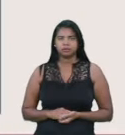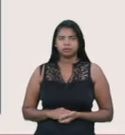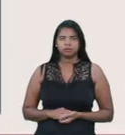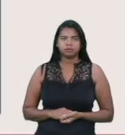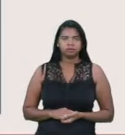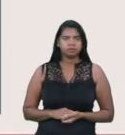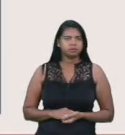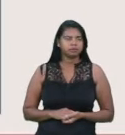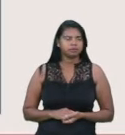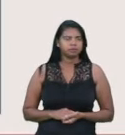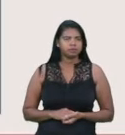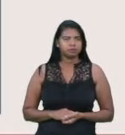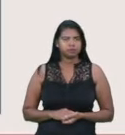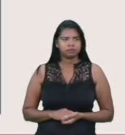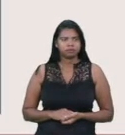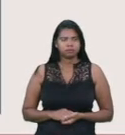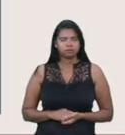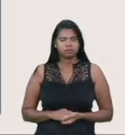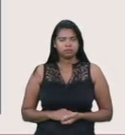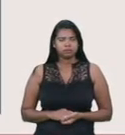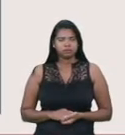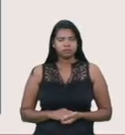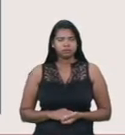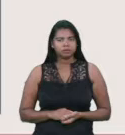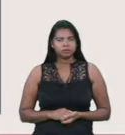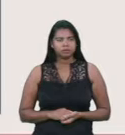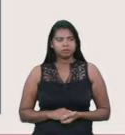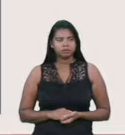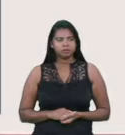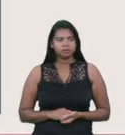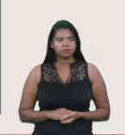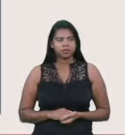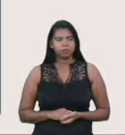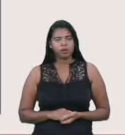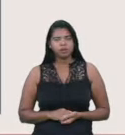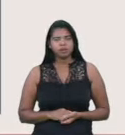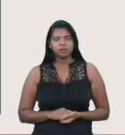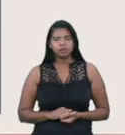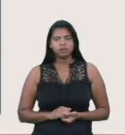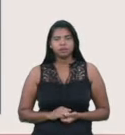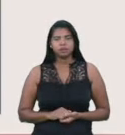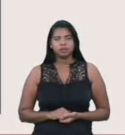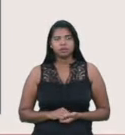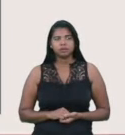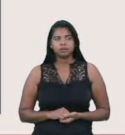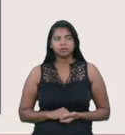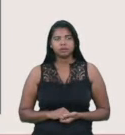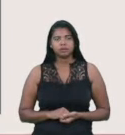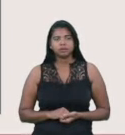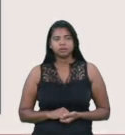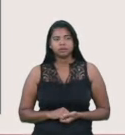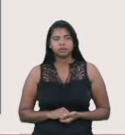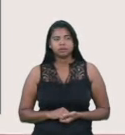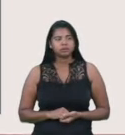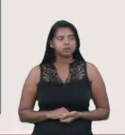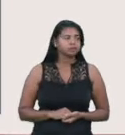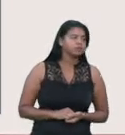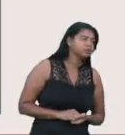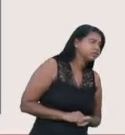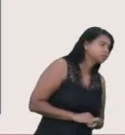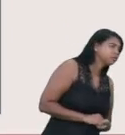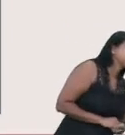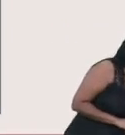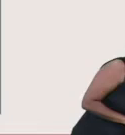são contrárias. Uma coisa que eu queria chamar a sua atenção é que note que nos extremos esse campo magnético ele está curvo e graças a